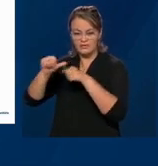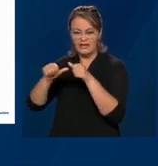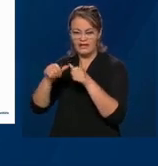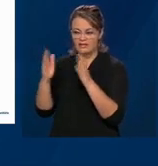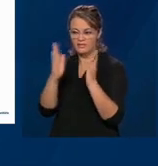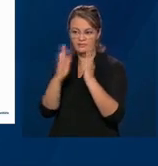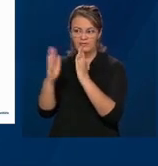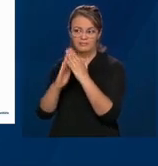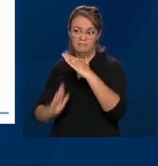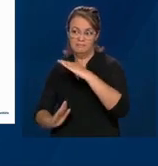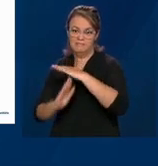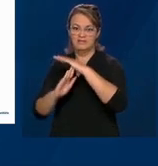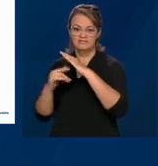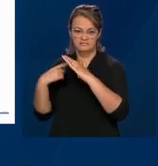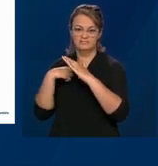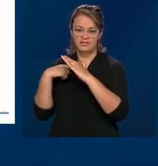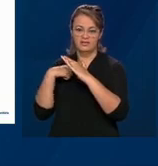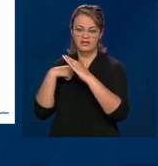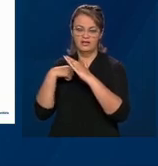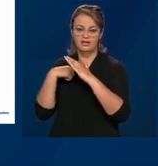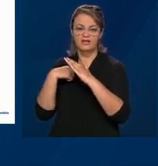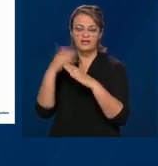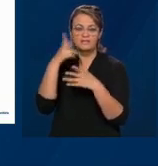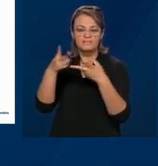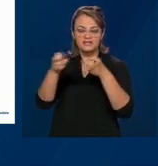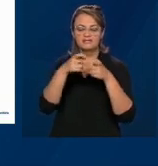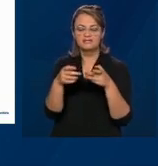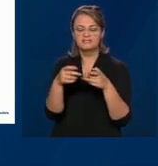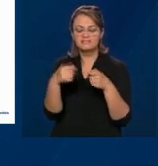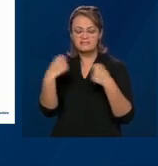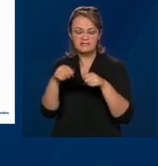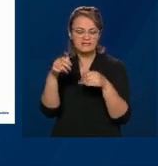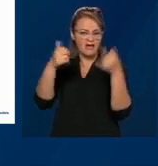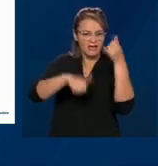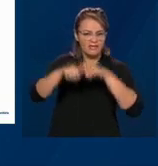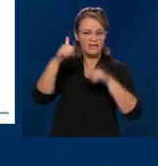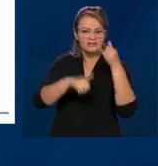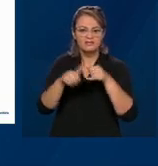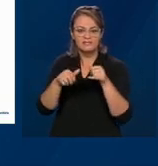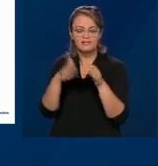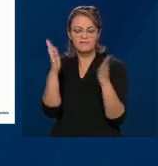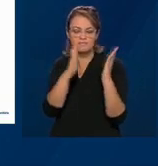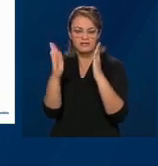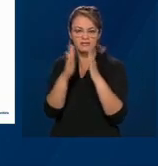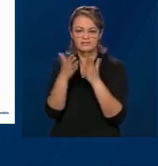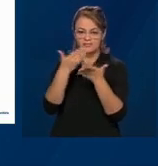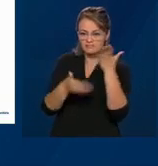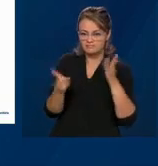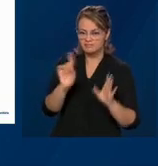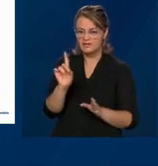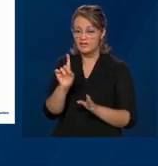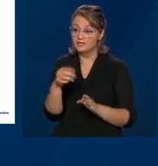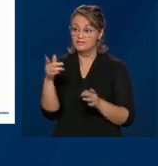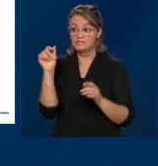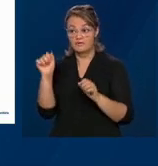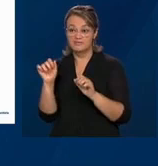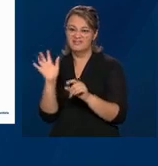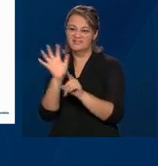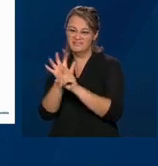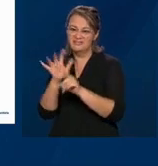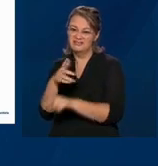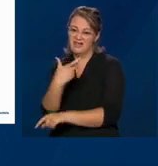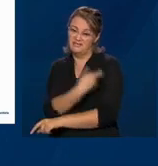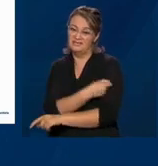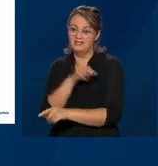máxima que precisam ser observadas de validade. E isso pode impactar o desempenho da vacina se não estiver muito